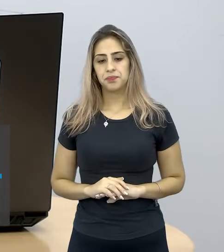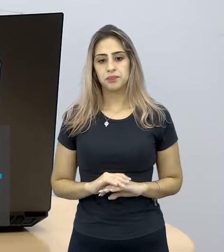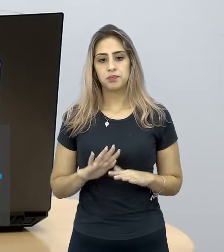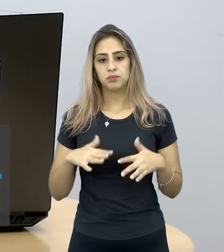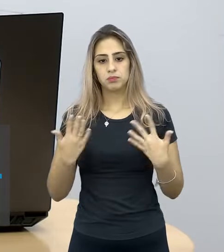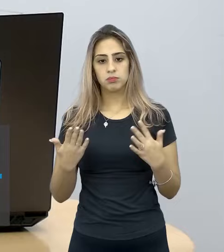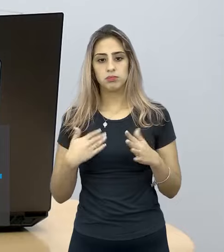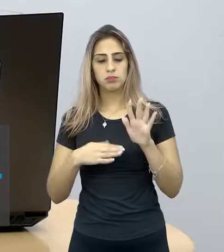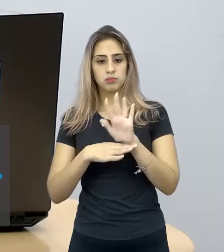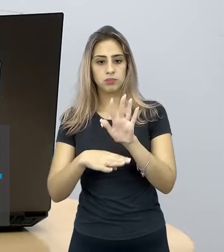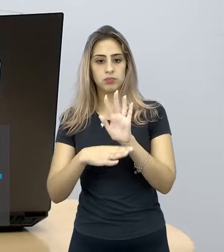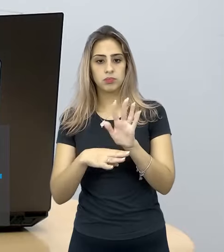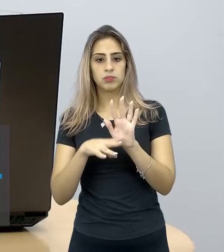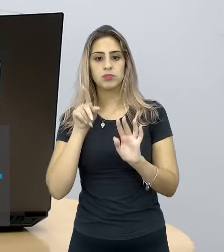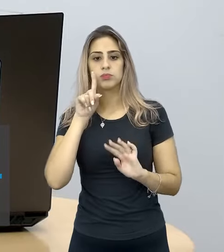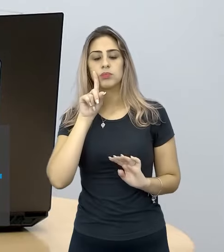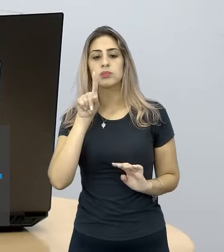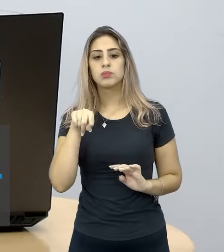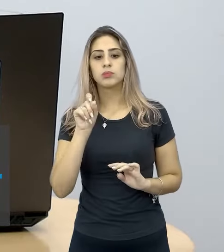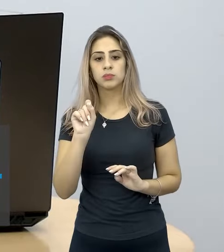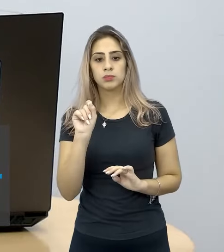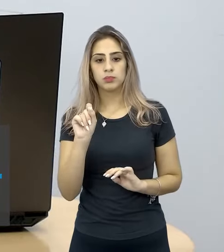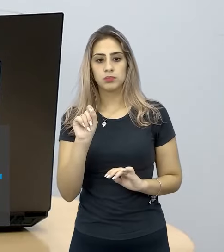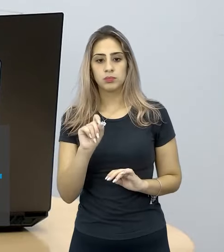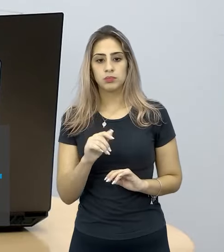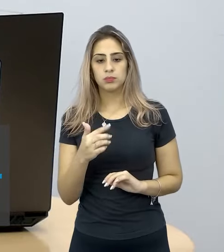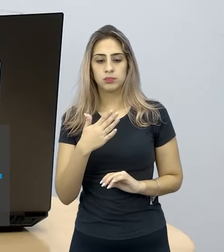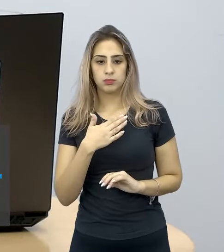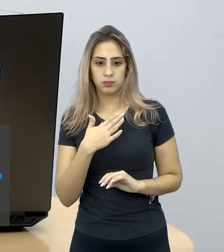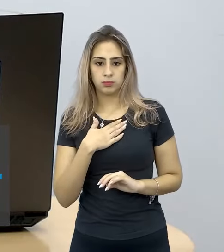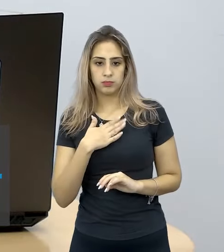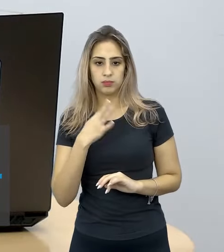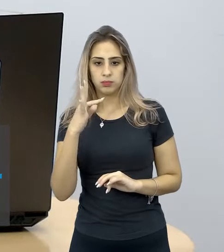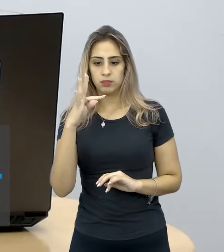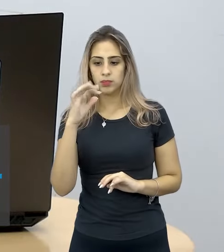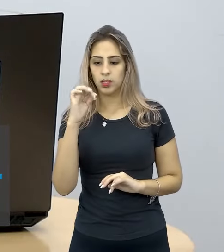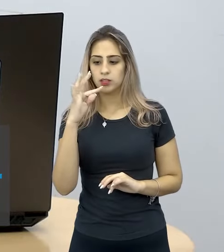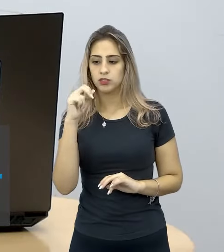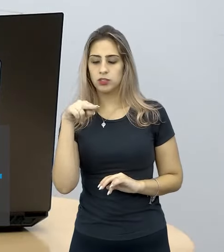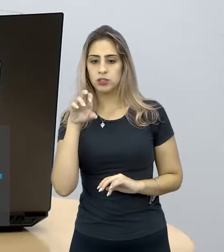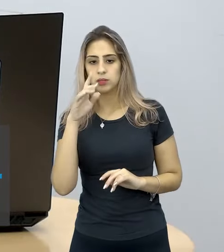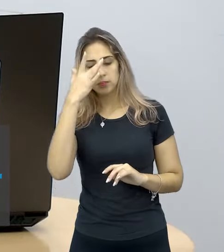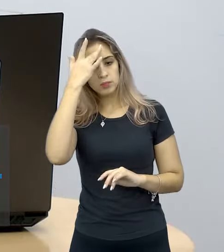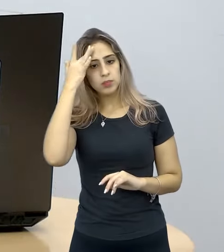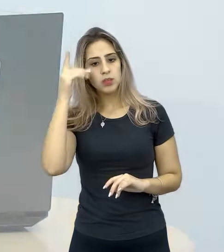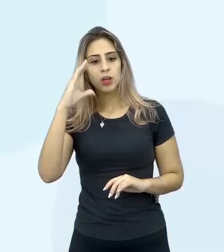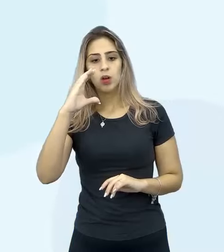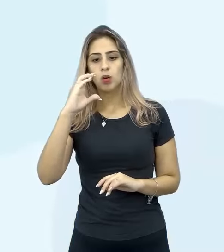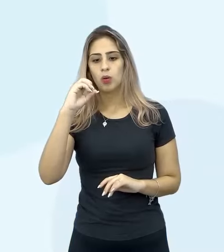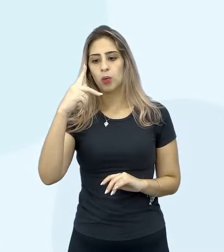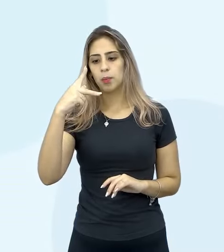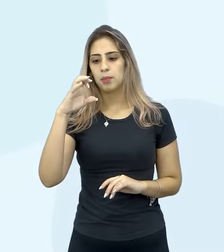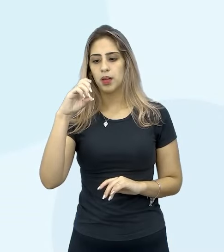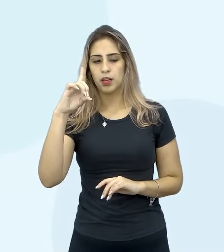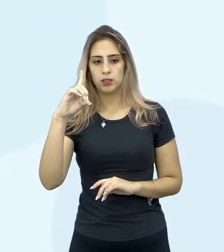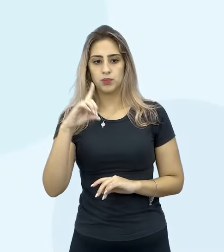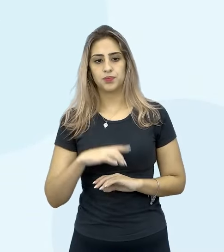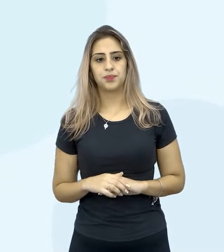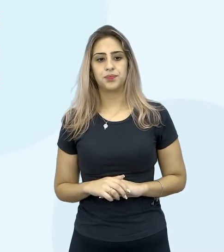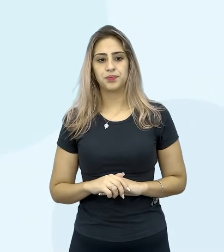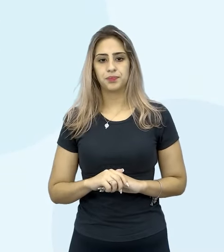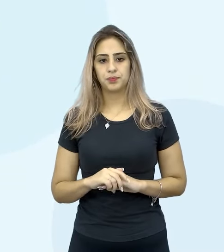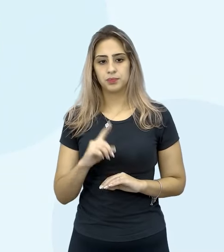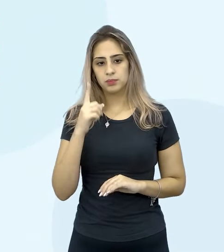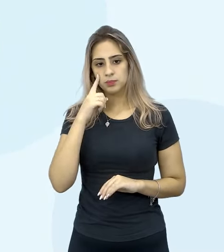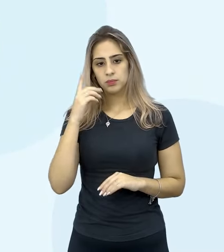Então, os elaboradores da pauta foram eu e a Tatiane e o pessoal da COPED. Pode ir para o próximo, por